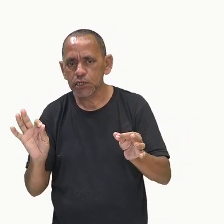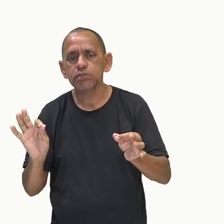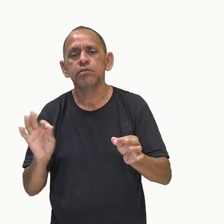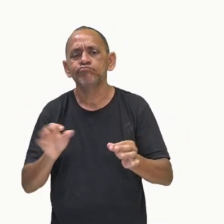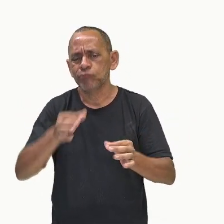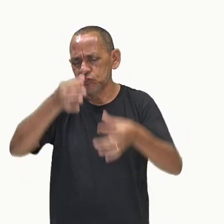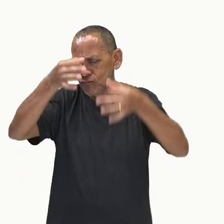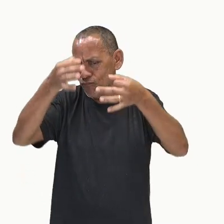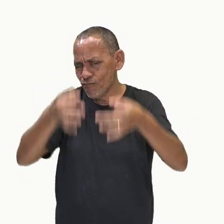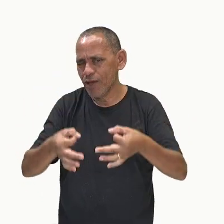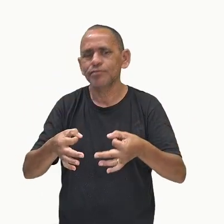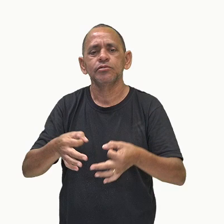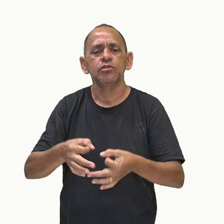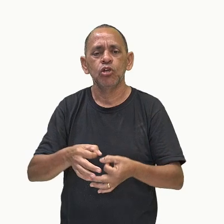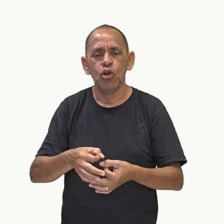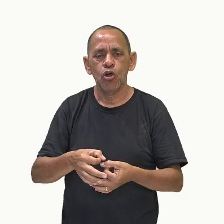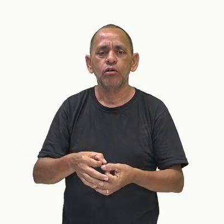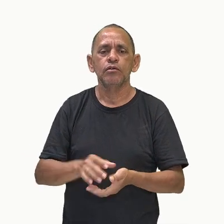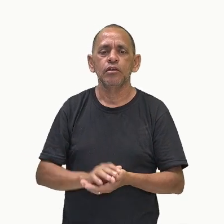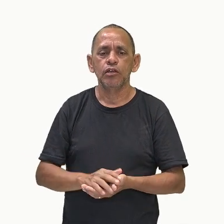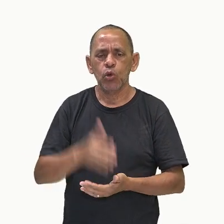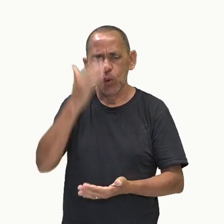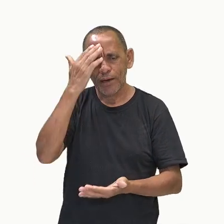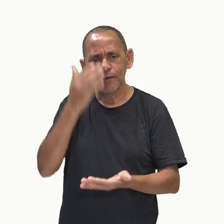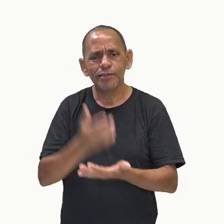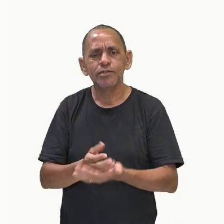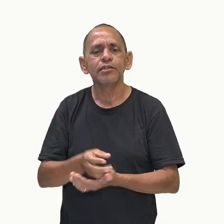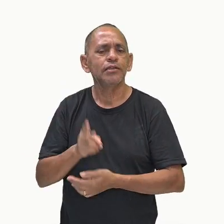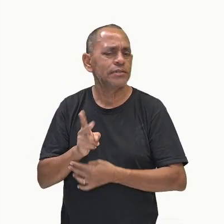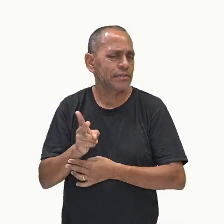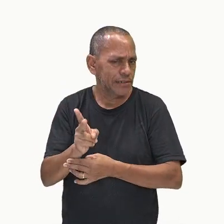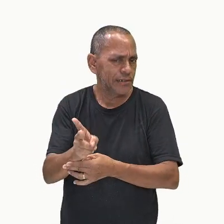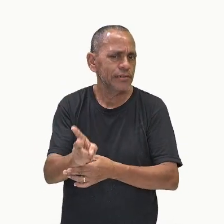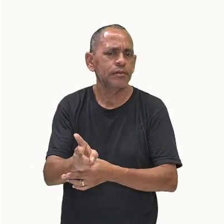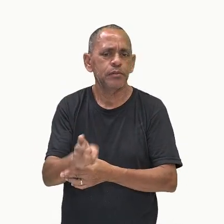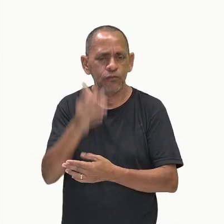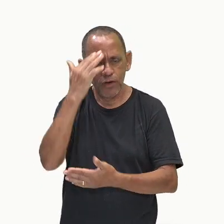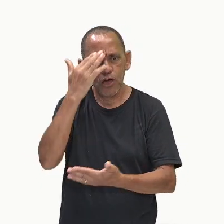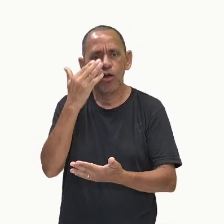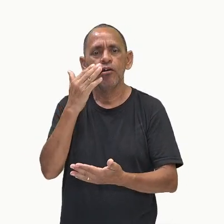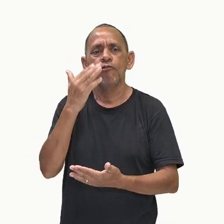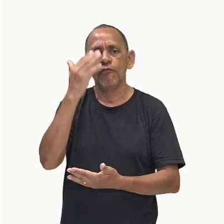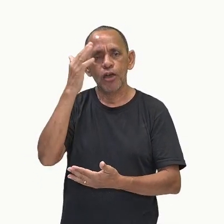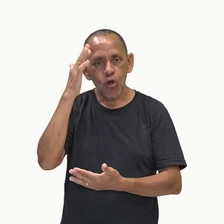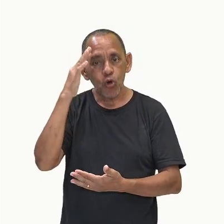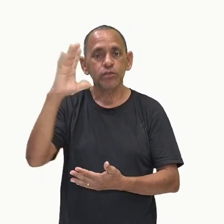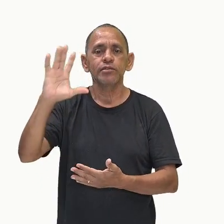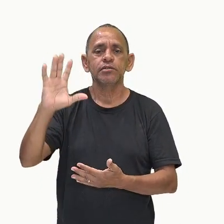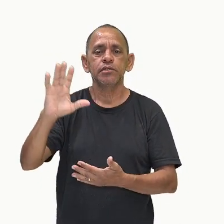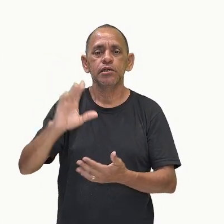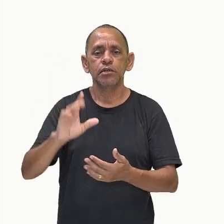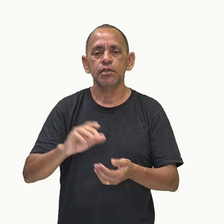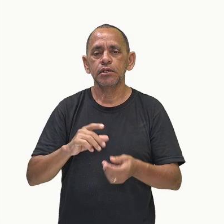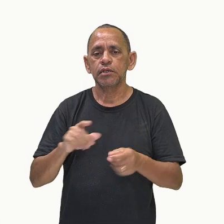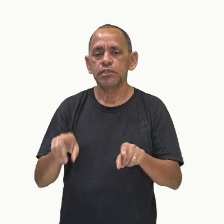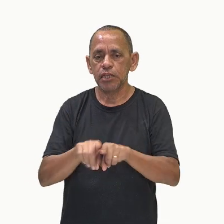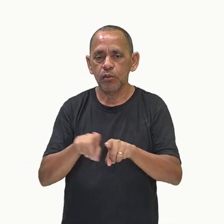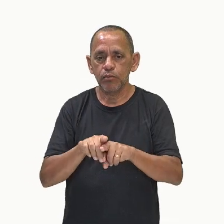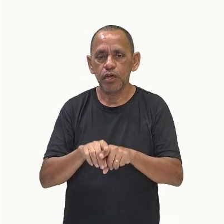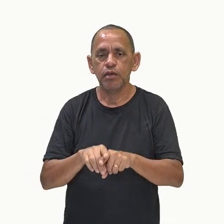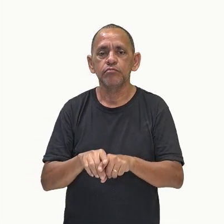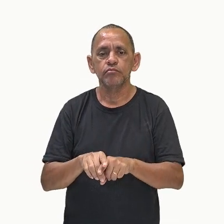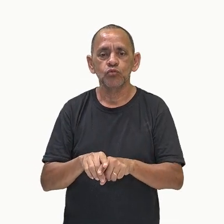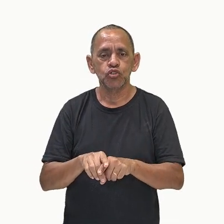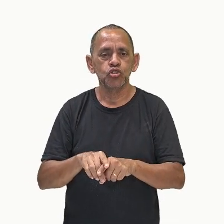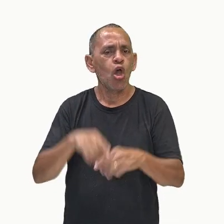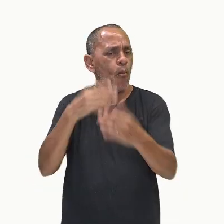que esse tipo de conteúdo faça parte, às vezes até consta até mais de uma questão em exames de seleção,